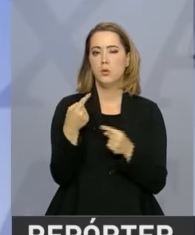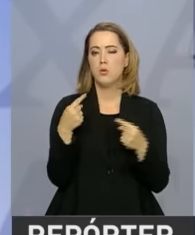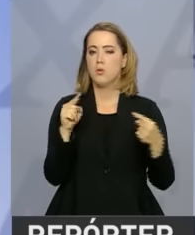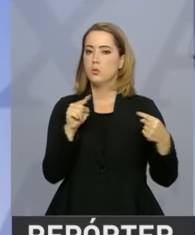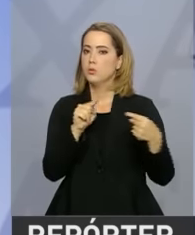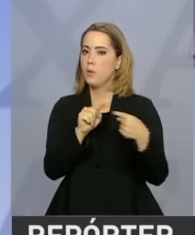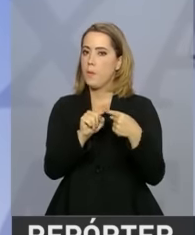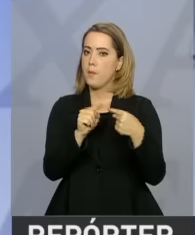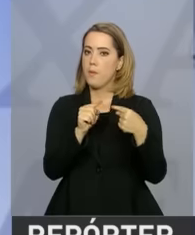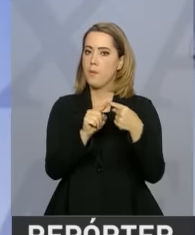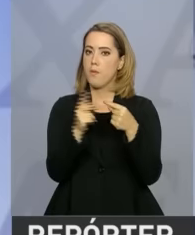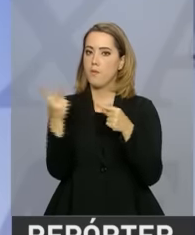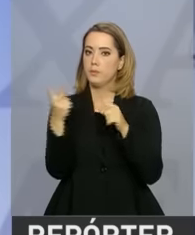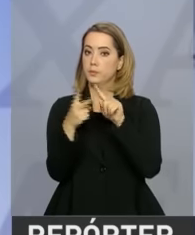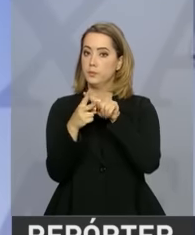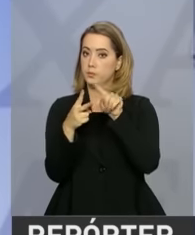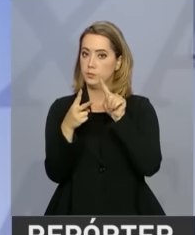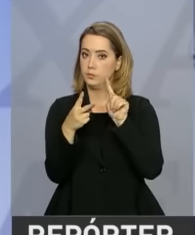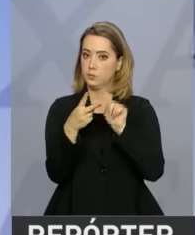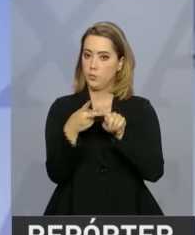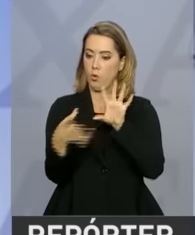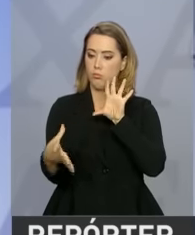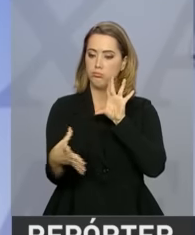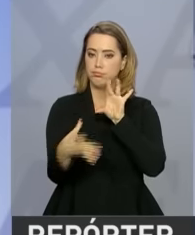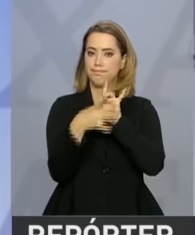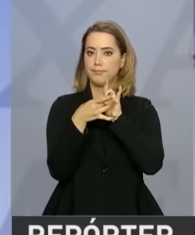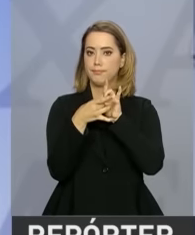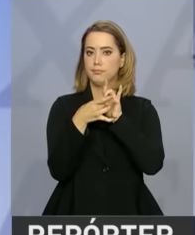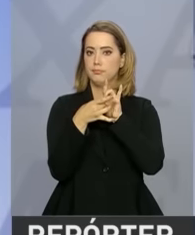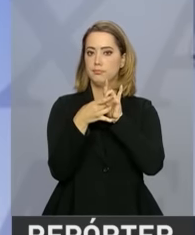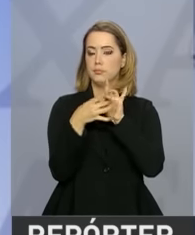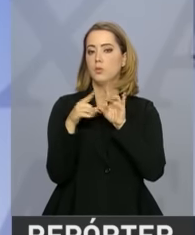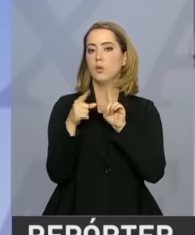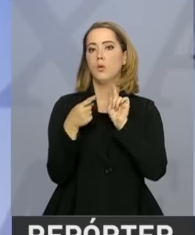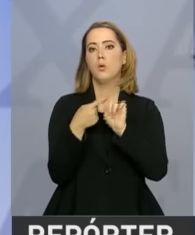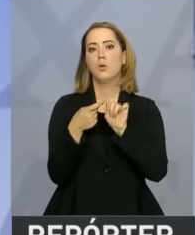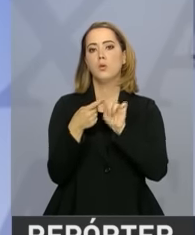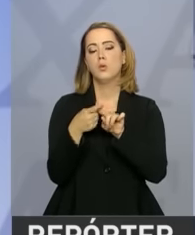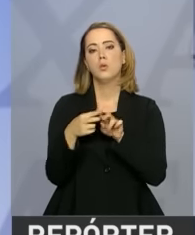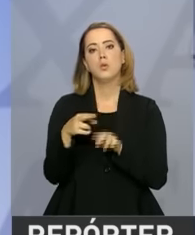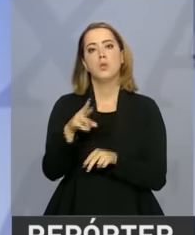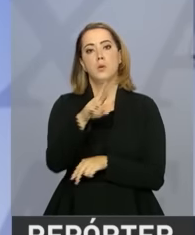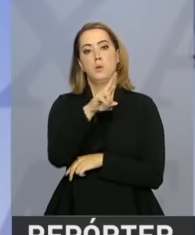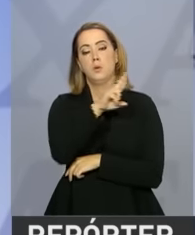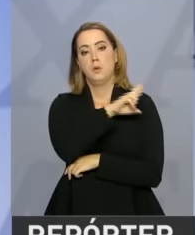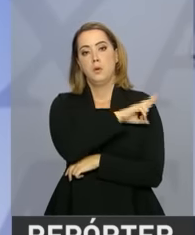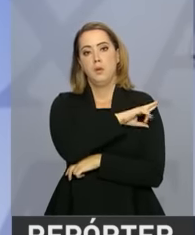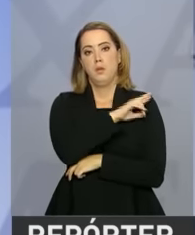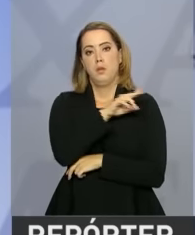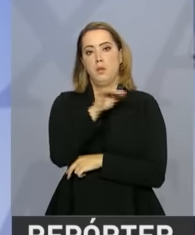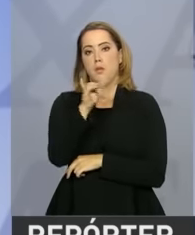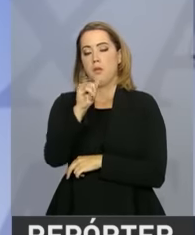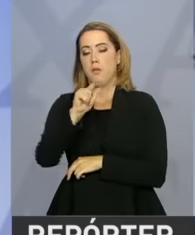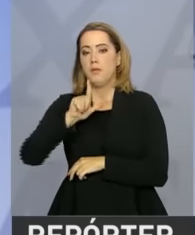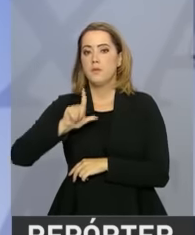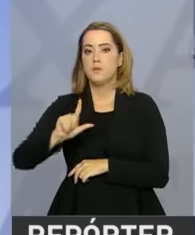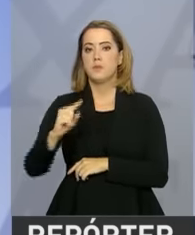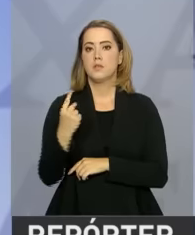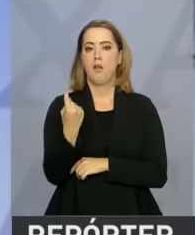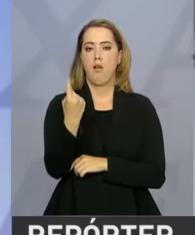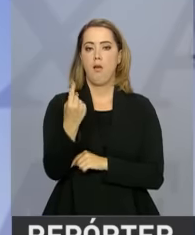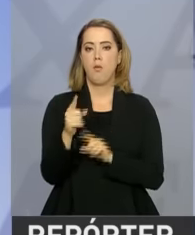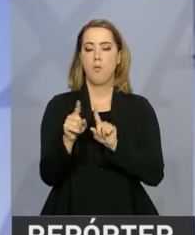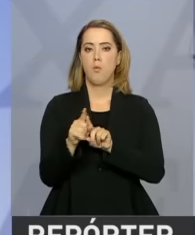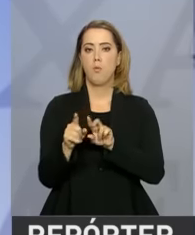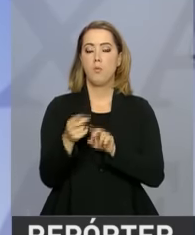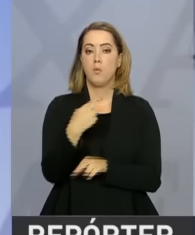combinar dois preceitos indissociáveis: a responsabilidade fiscal de um lado e